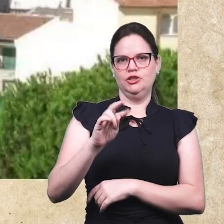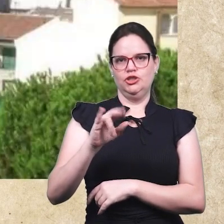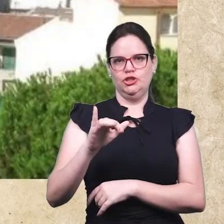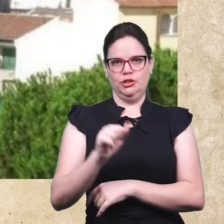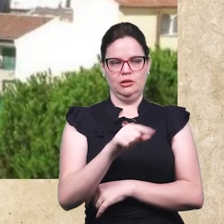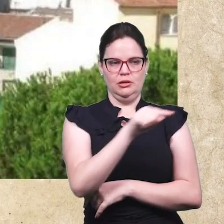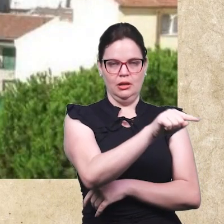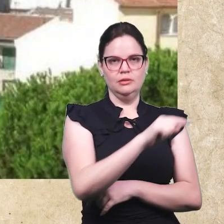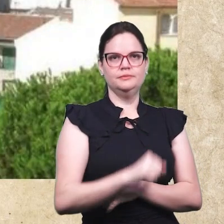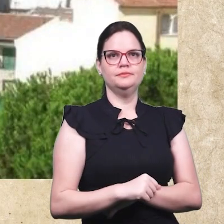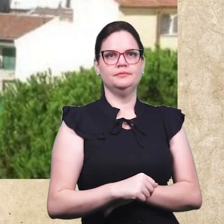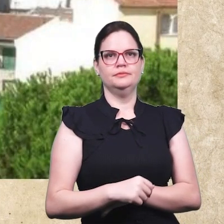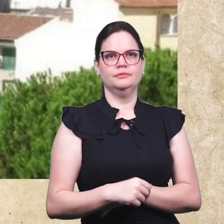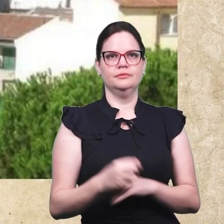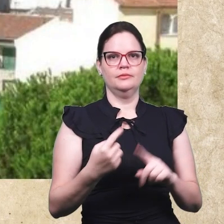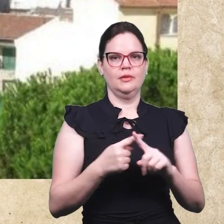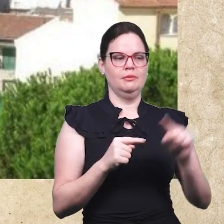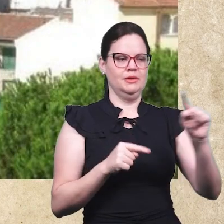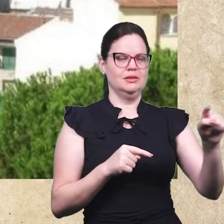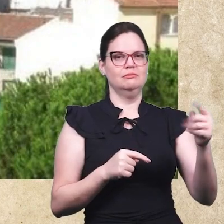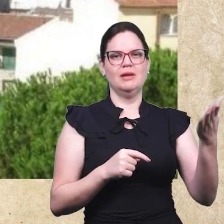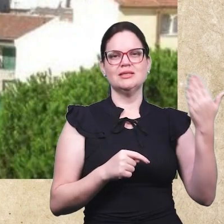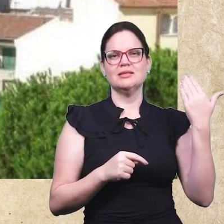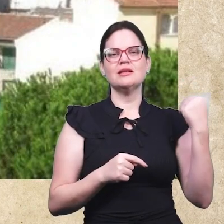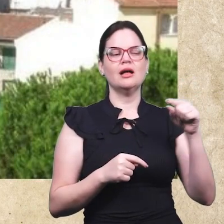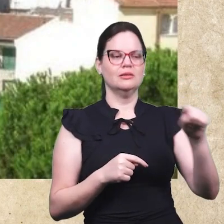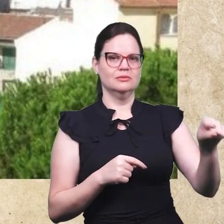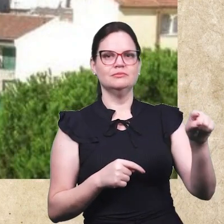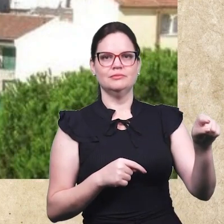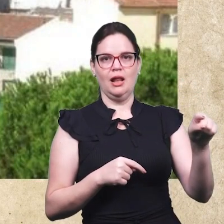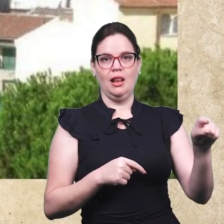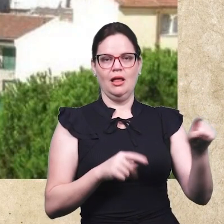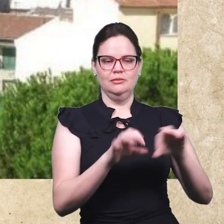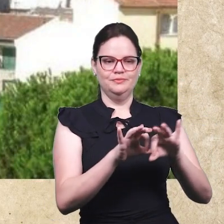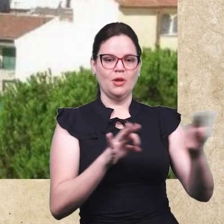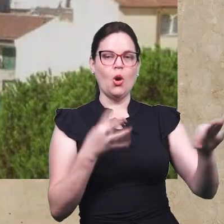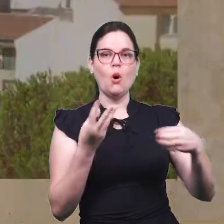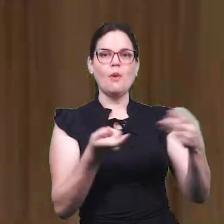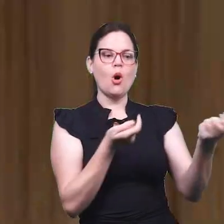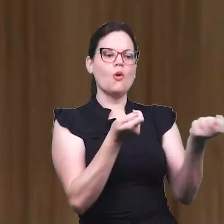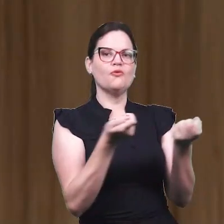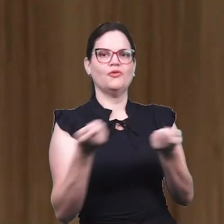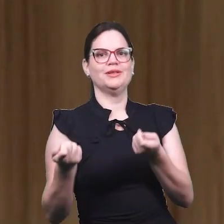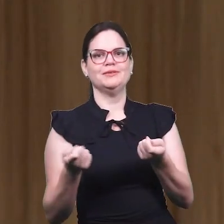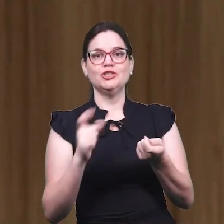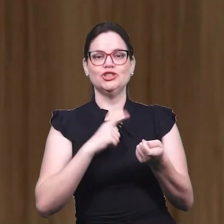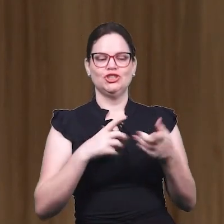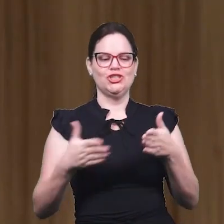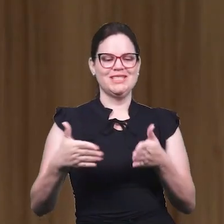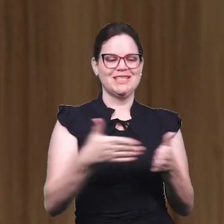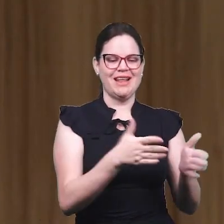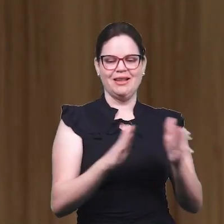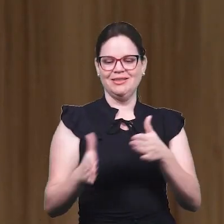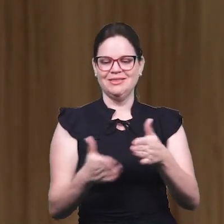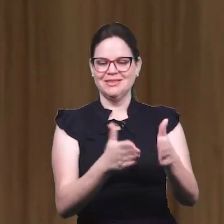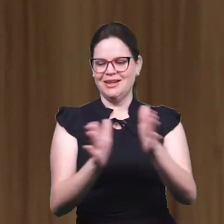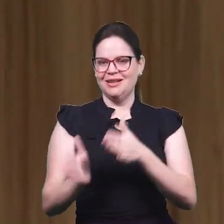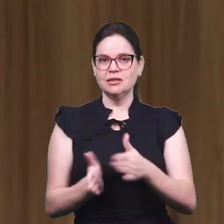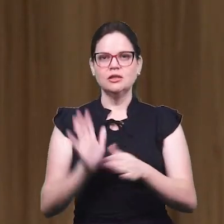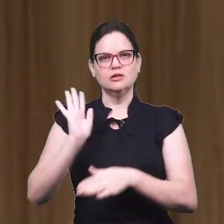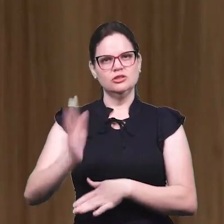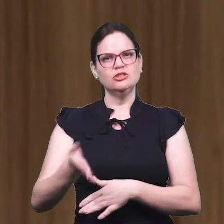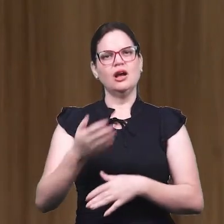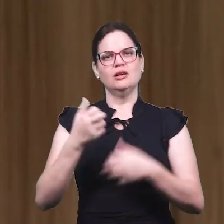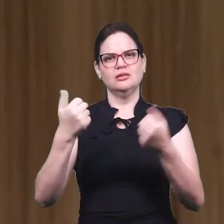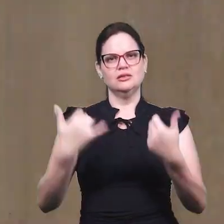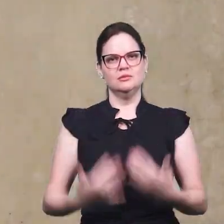Palestina, mas até então era conhecido como Oriente Próximo, não é? Sim. Mas havia muitas estradas, e mencionamos em